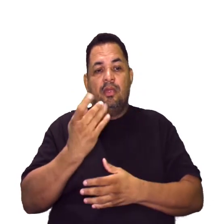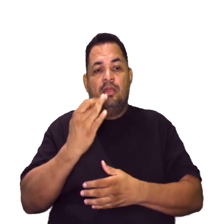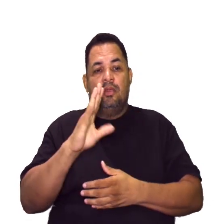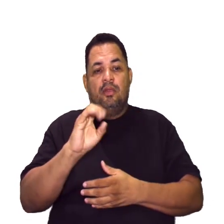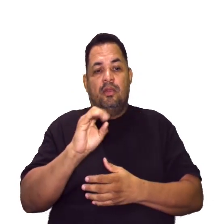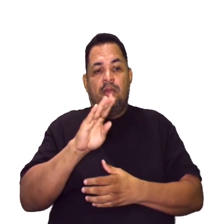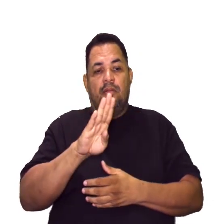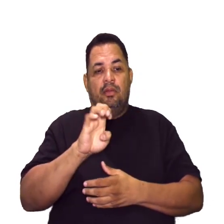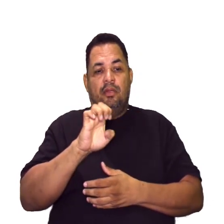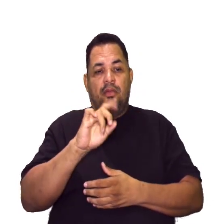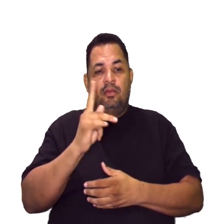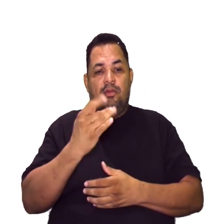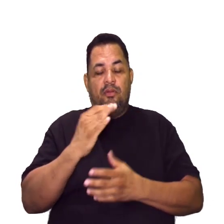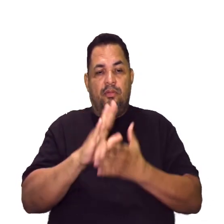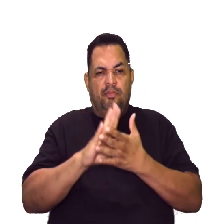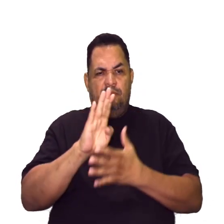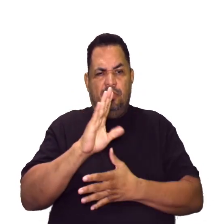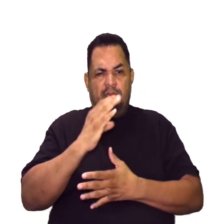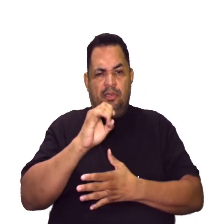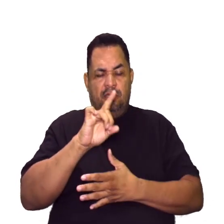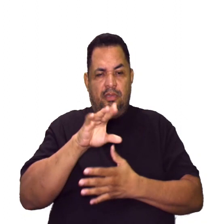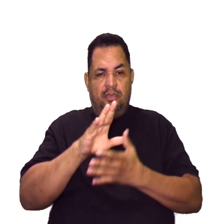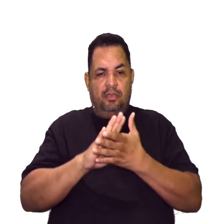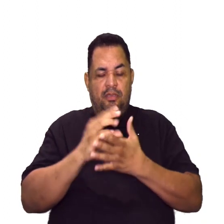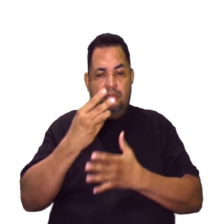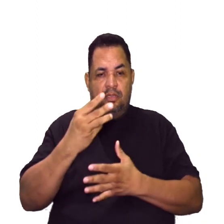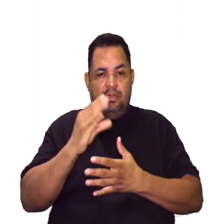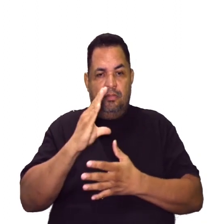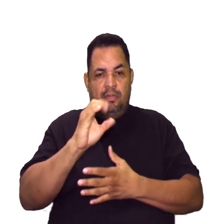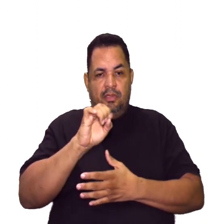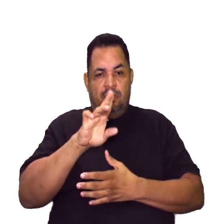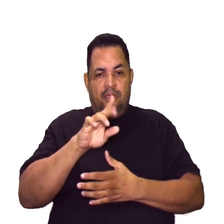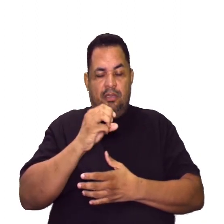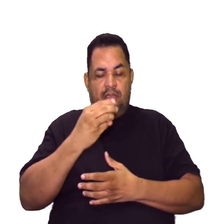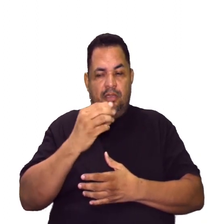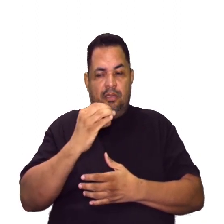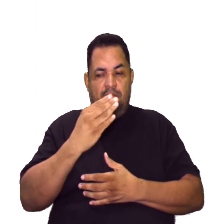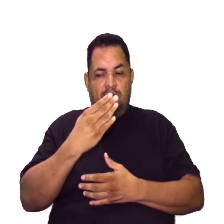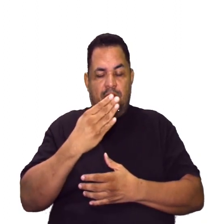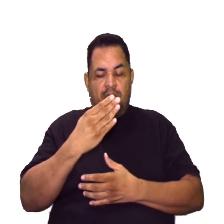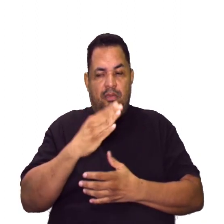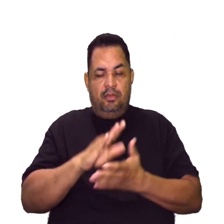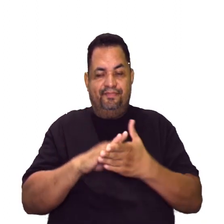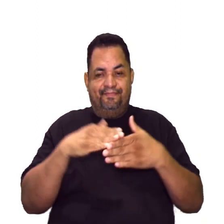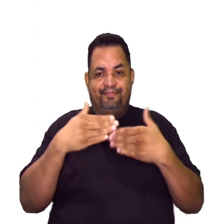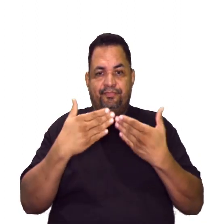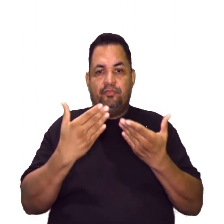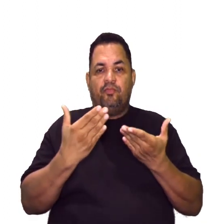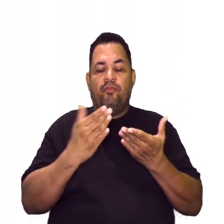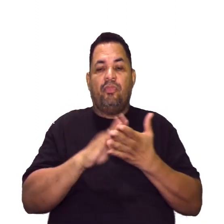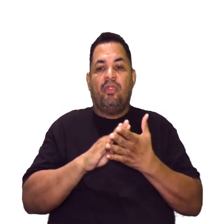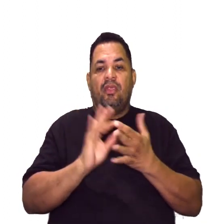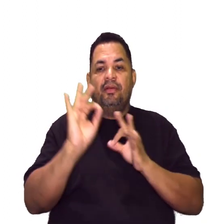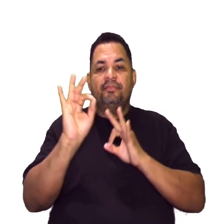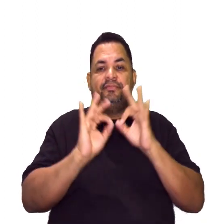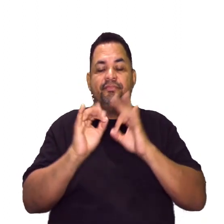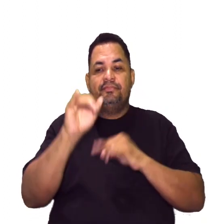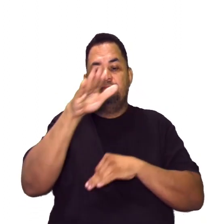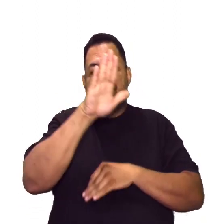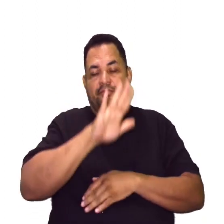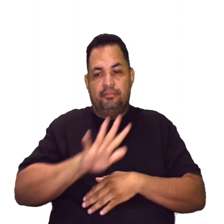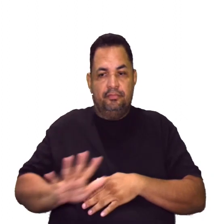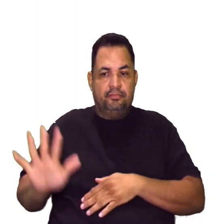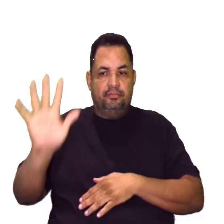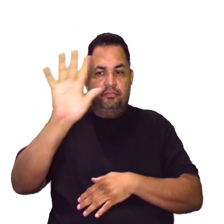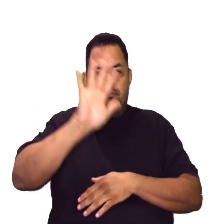H2O, BH2, BCl3 e CCl4. As configurações